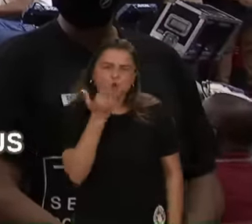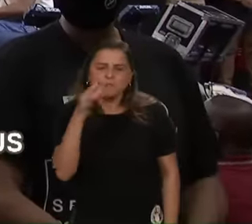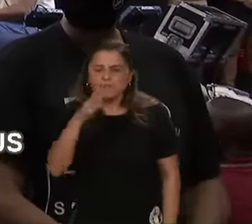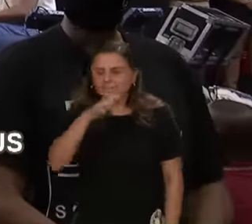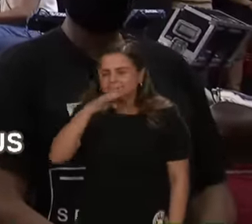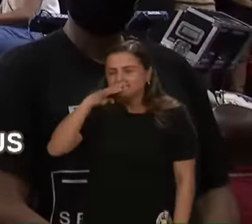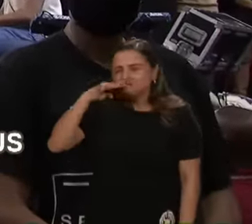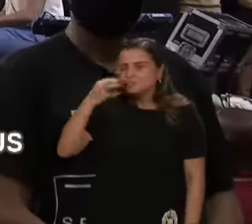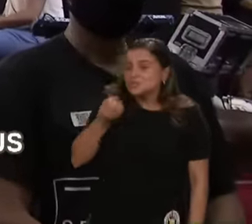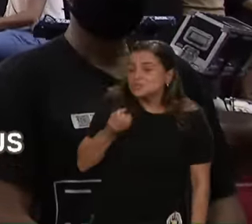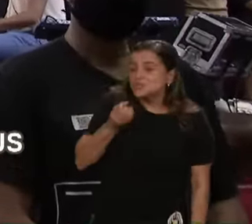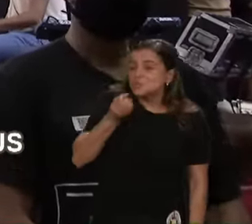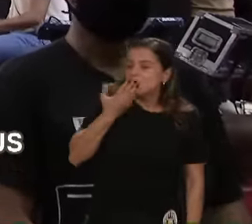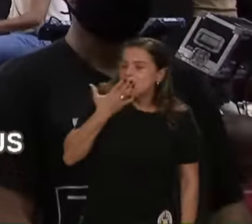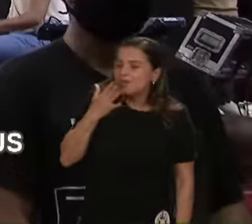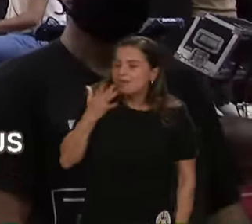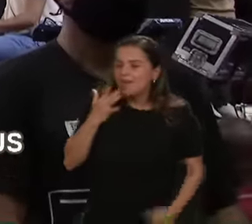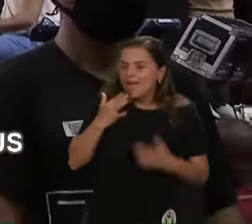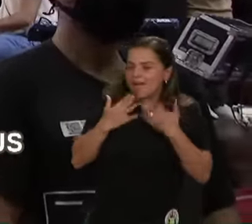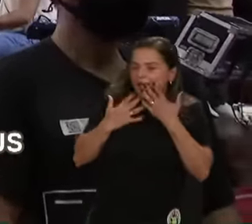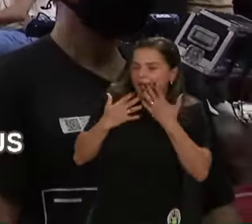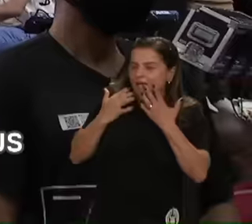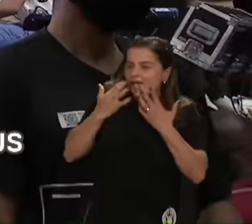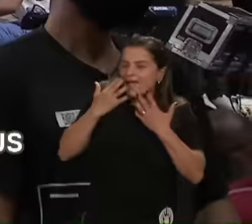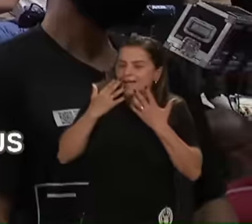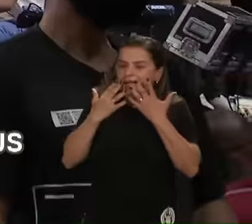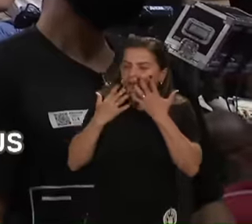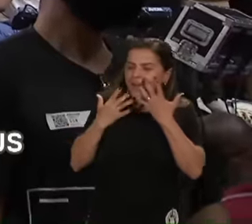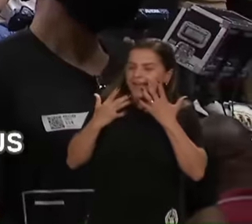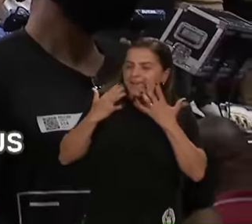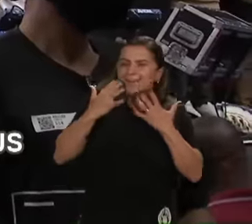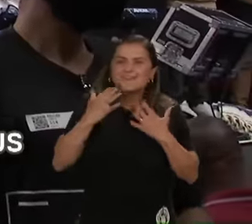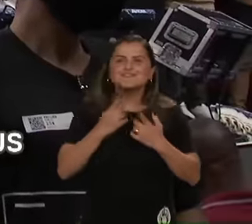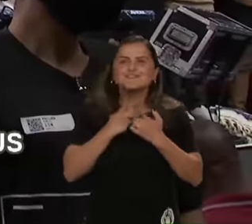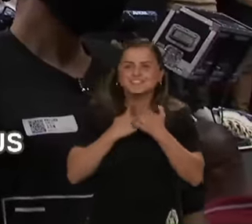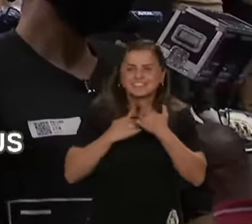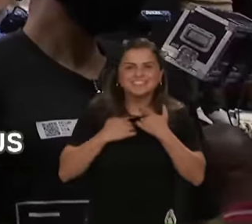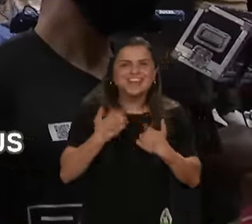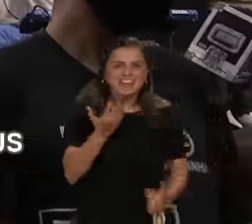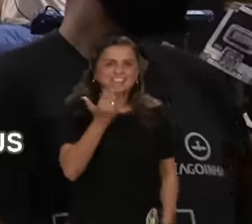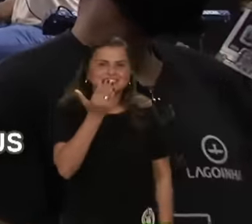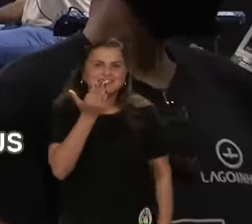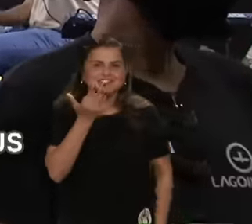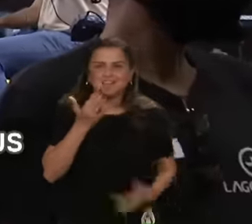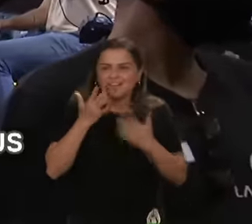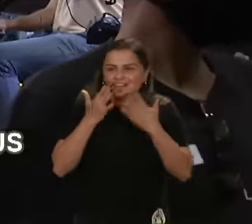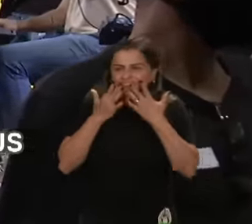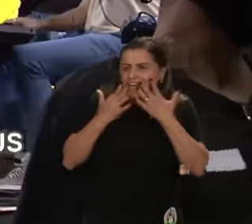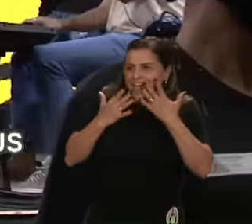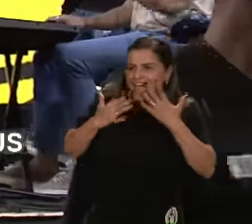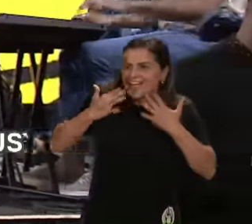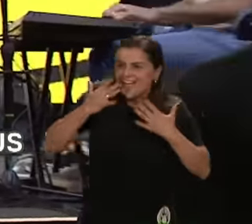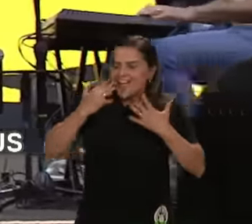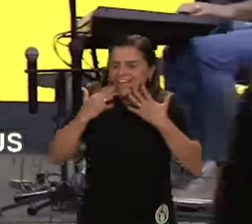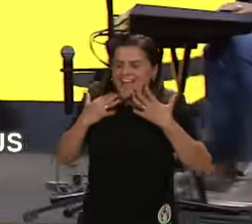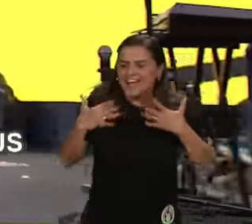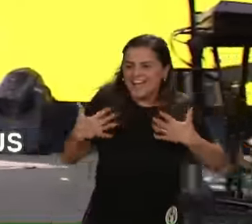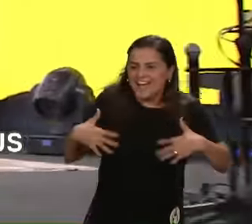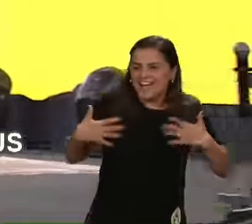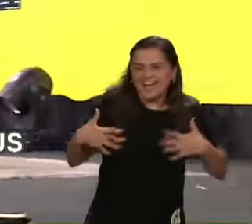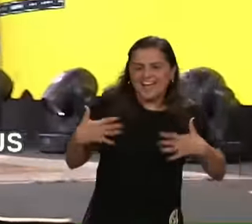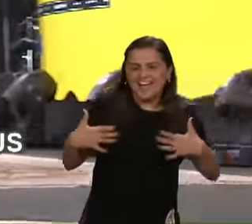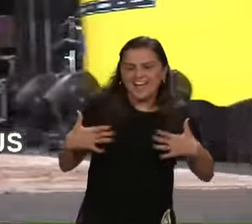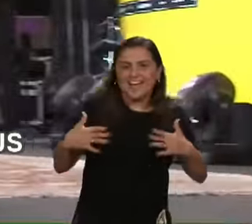cheirinho, as glândulas salivares começam a trabalhar, não é assim? A boca vai ficando cheia, porque é